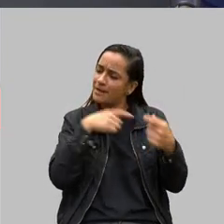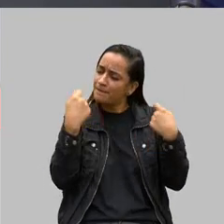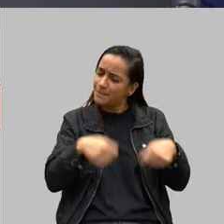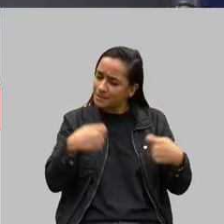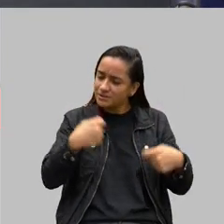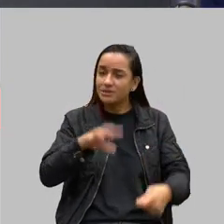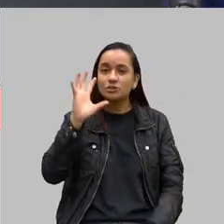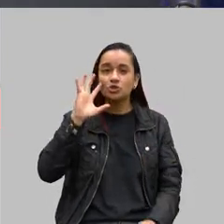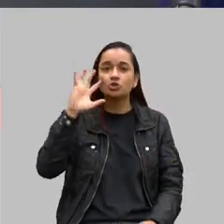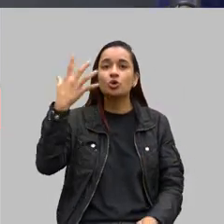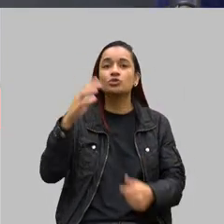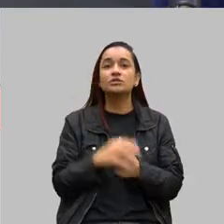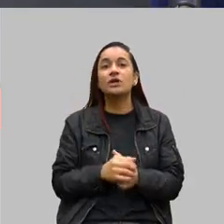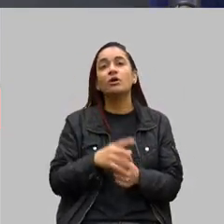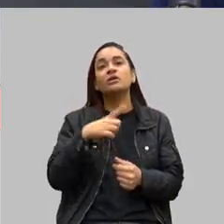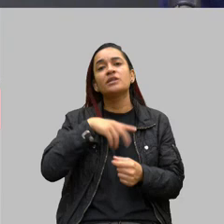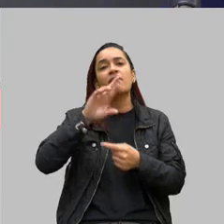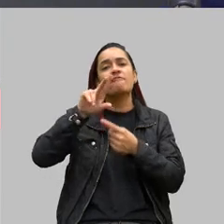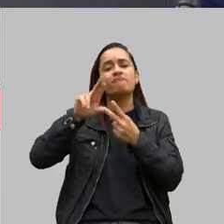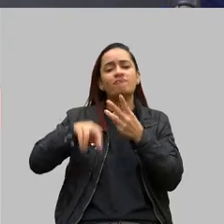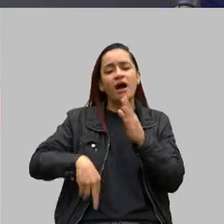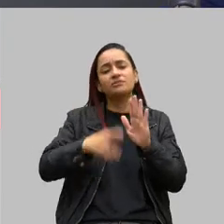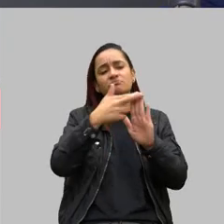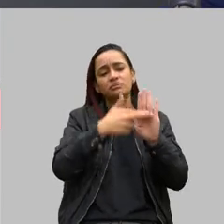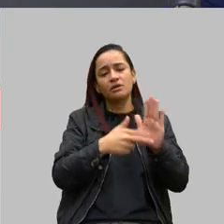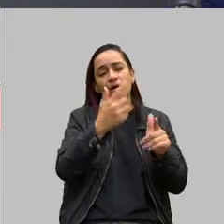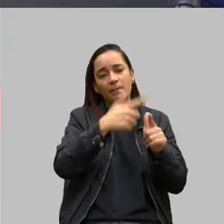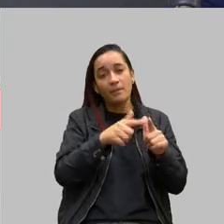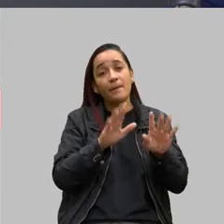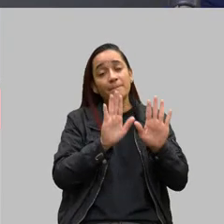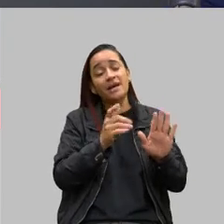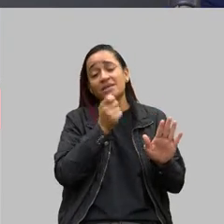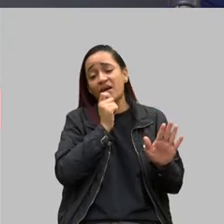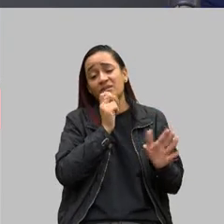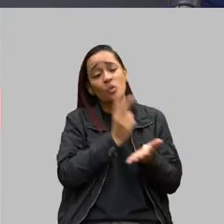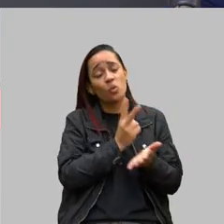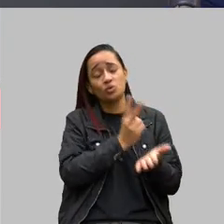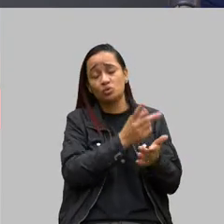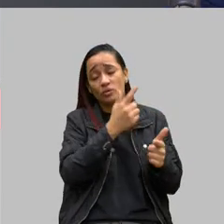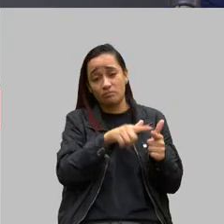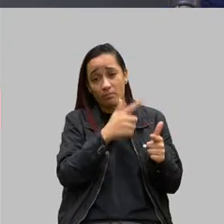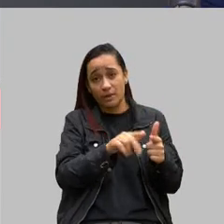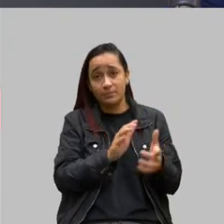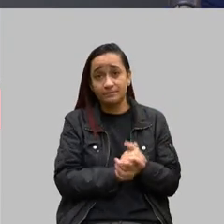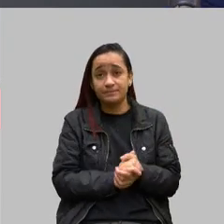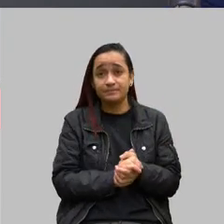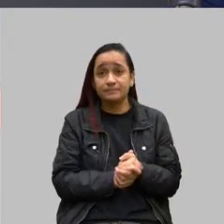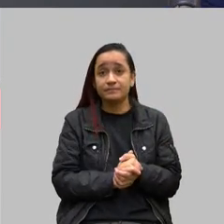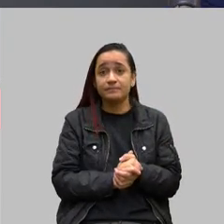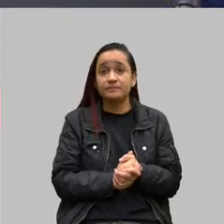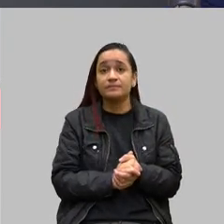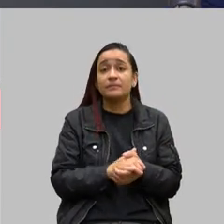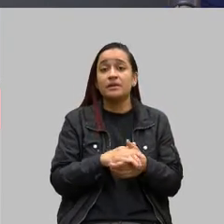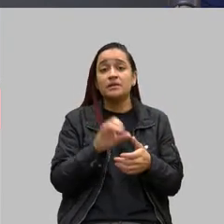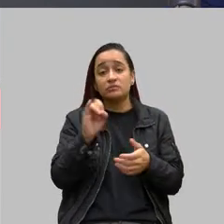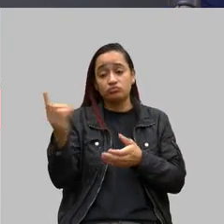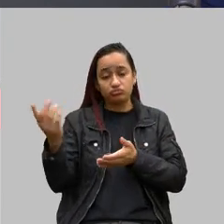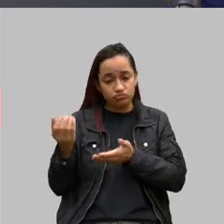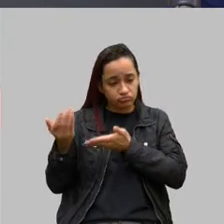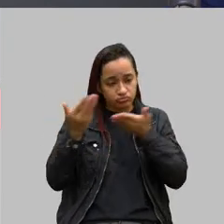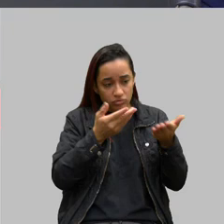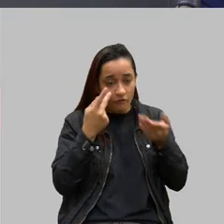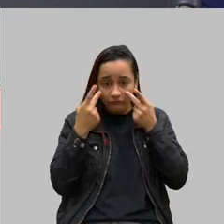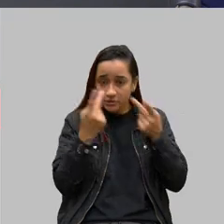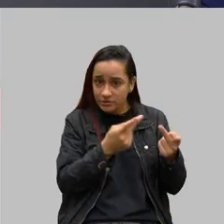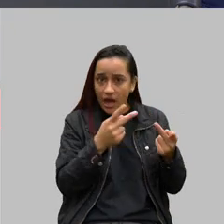vimos aí que tendo vários investimentos no estado Mas a nossa ainda continua com esses problemas ponte câ fomos muito bem recebido pelo senhor e toda